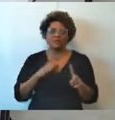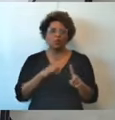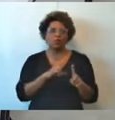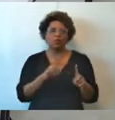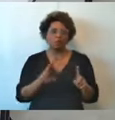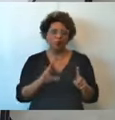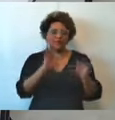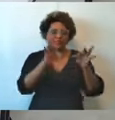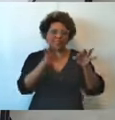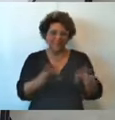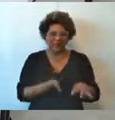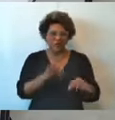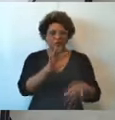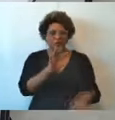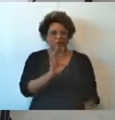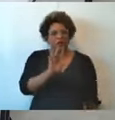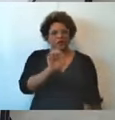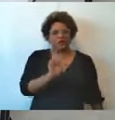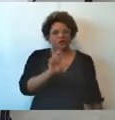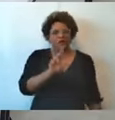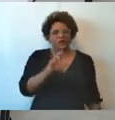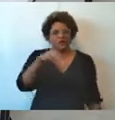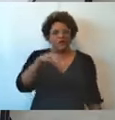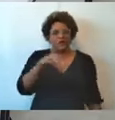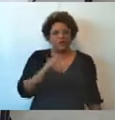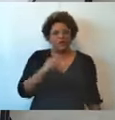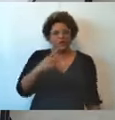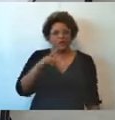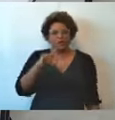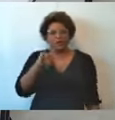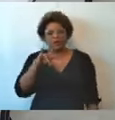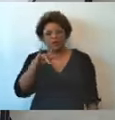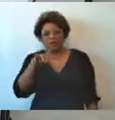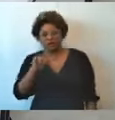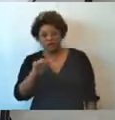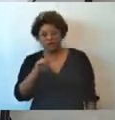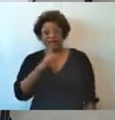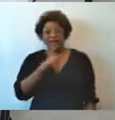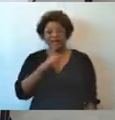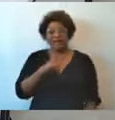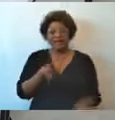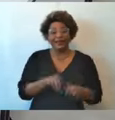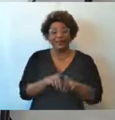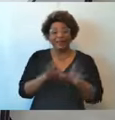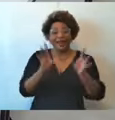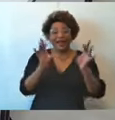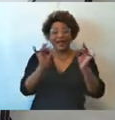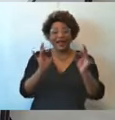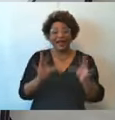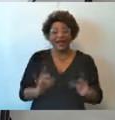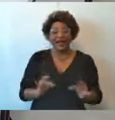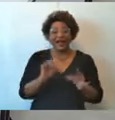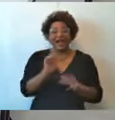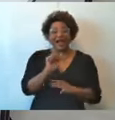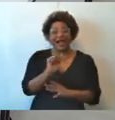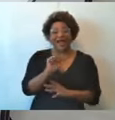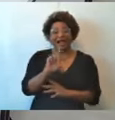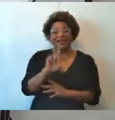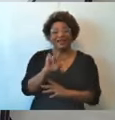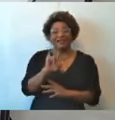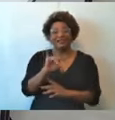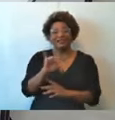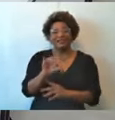são adesivos que você coloca assim, né? Que é a que dura mais, dura muito. Então, é muito de acordo com a condição